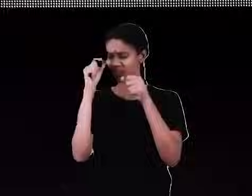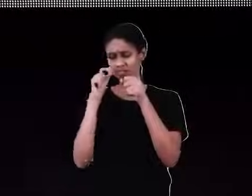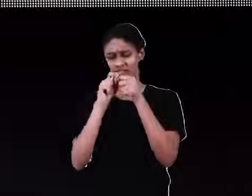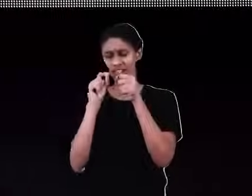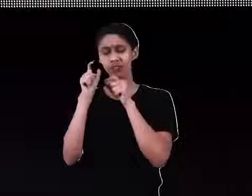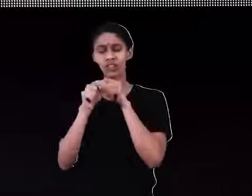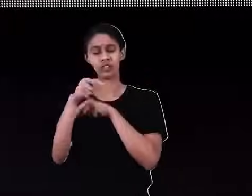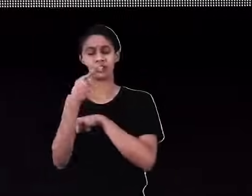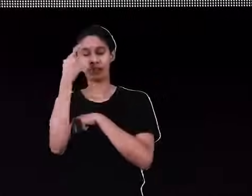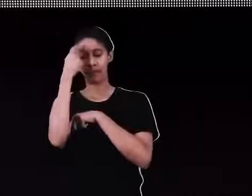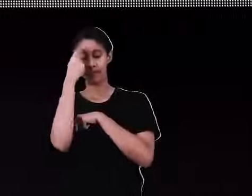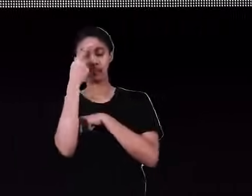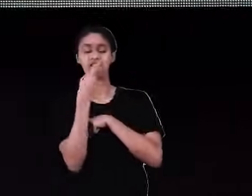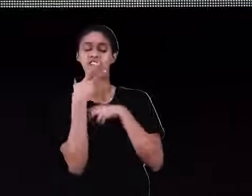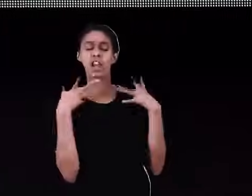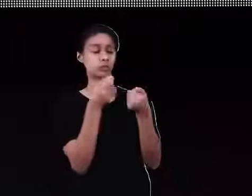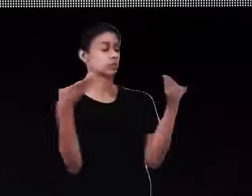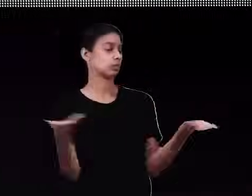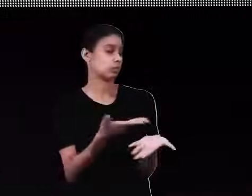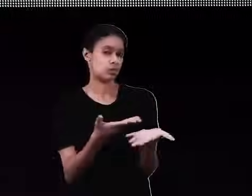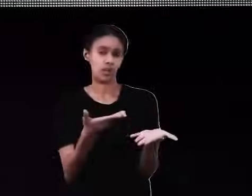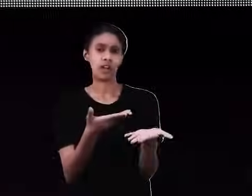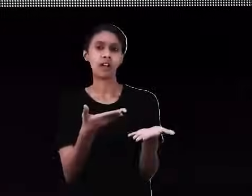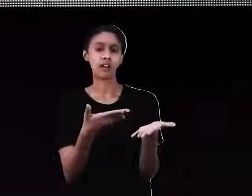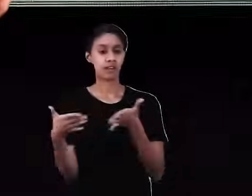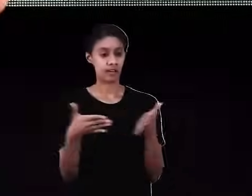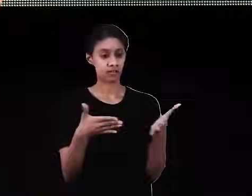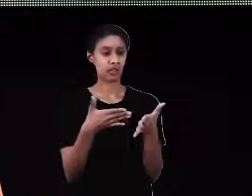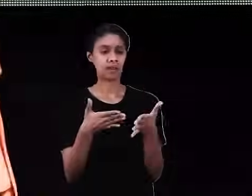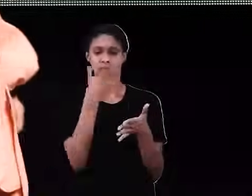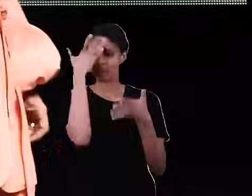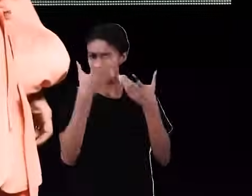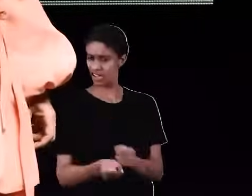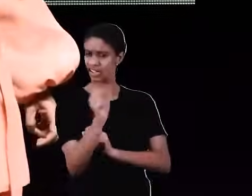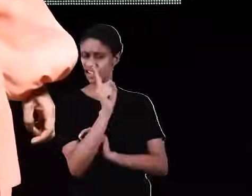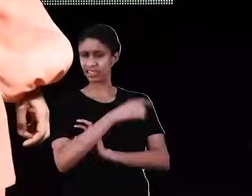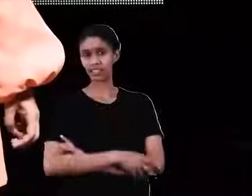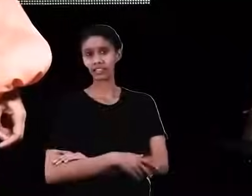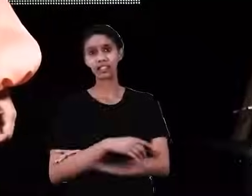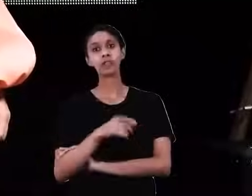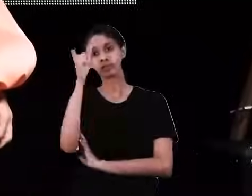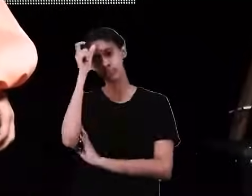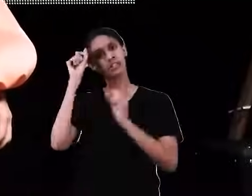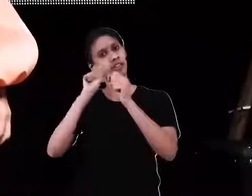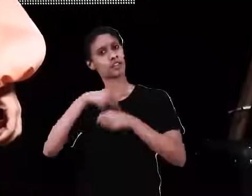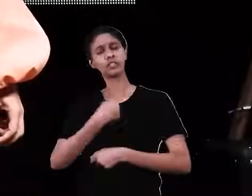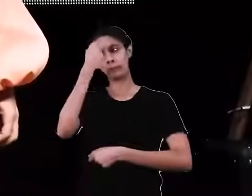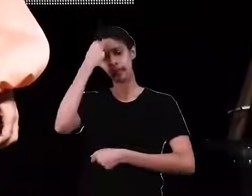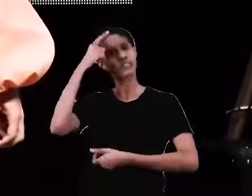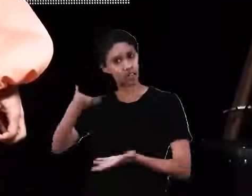assim, se eu fosse você, falava tudo agora. Ah, não, chegou. Não, isso aí, não, isso aí ninguém engole, não. É ou não é? O diabo não faz isso com a mente da